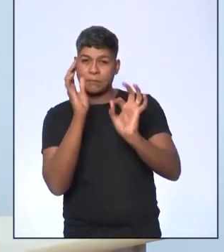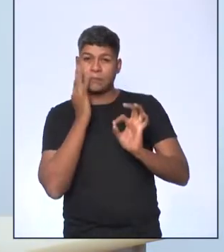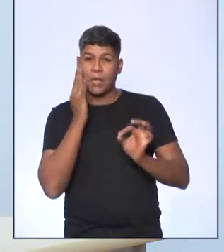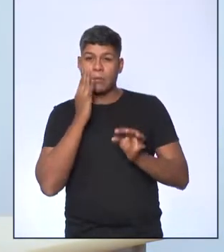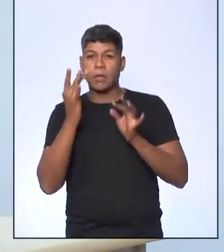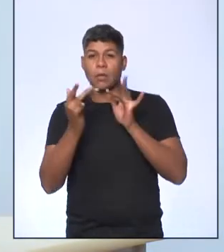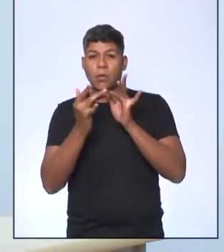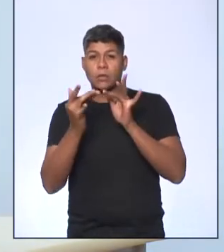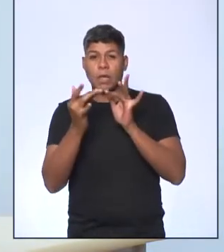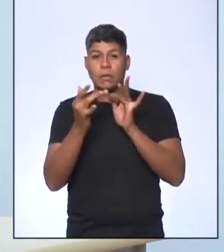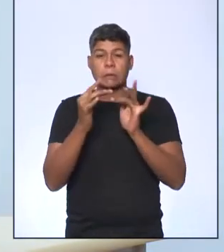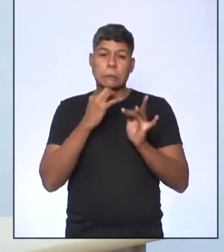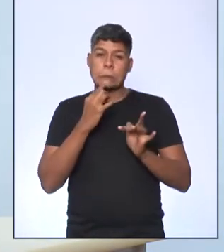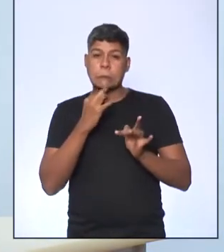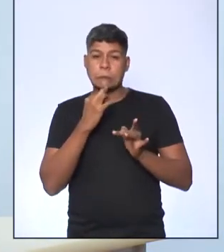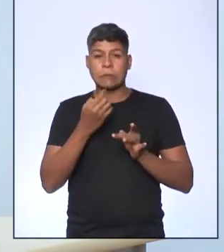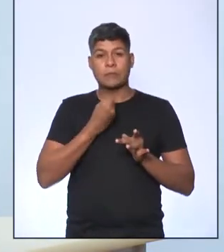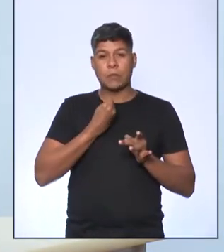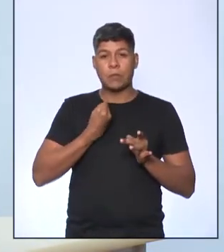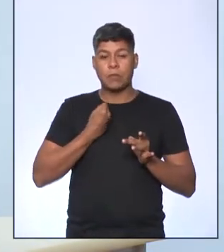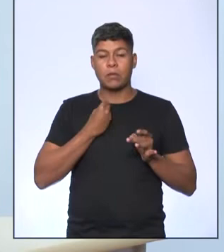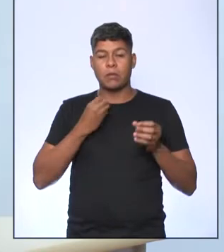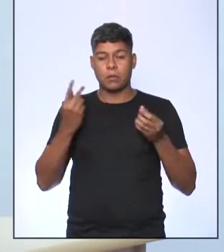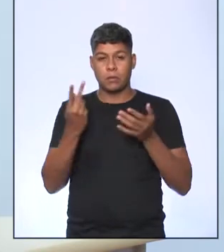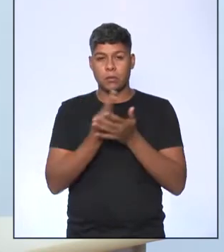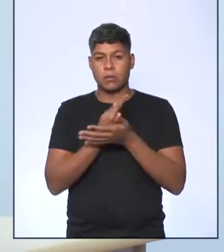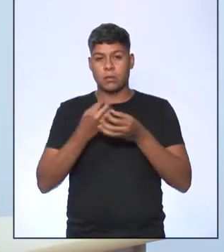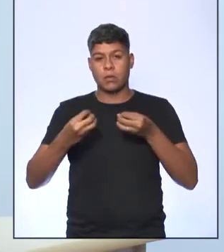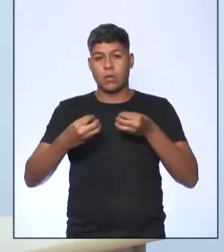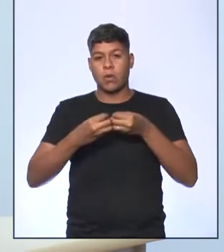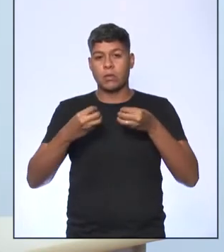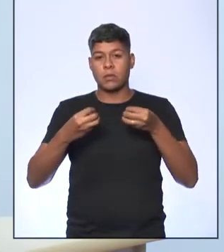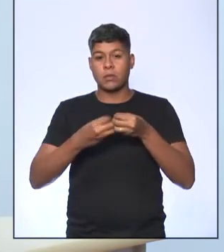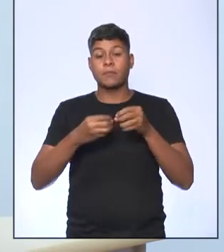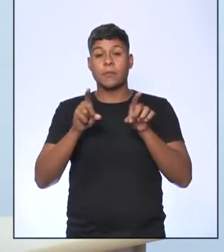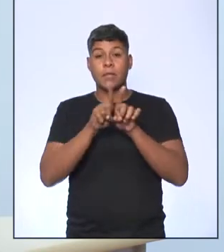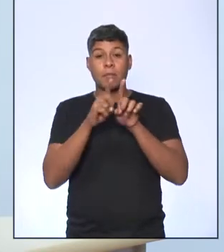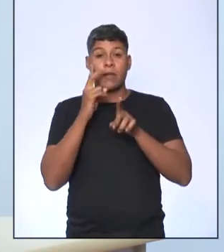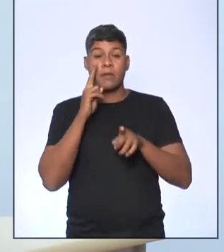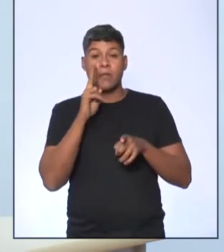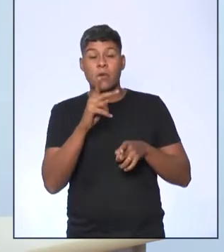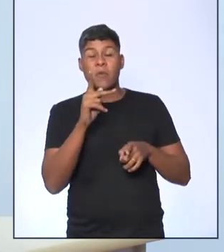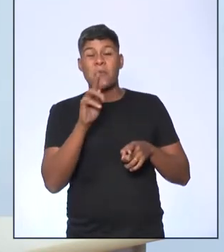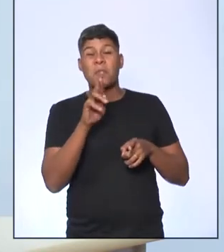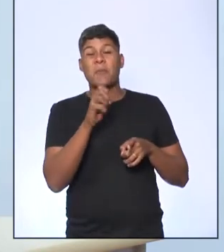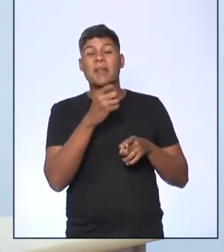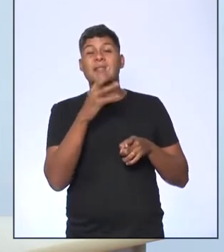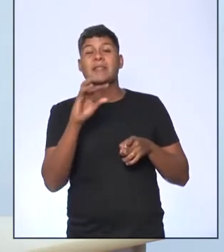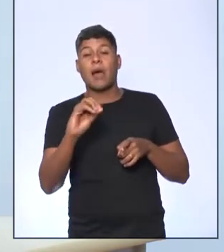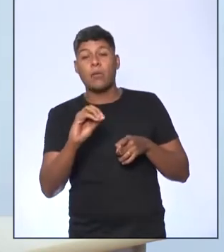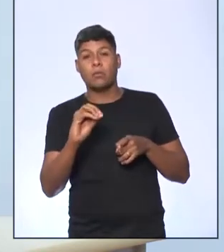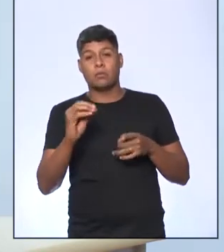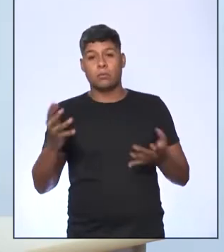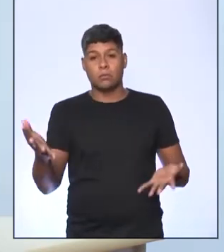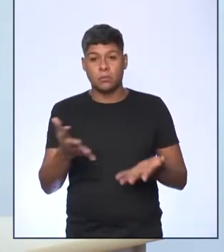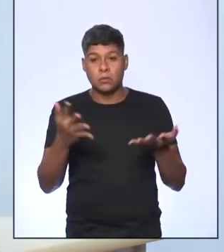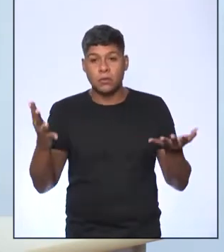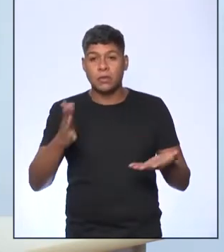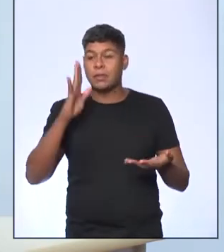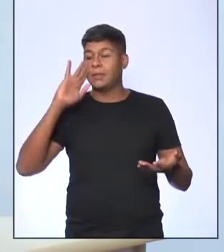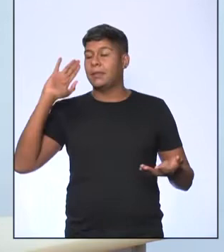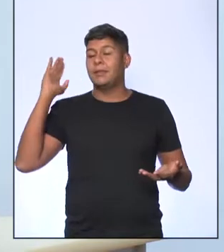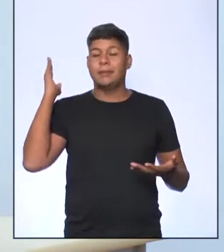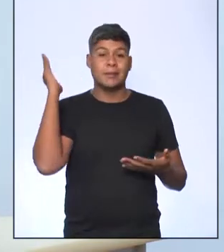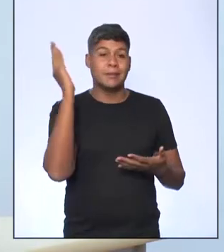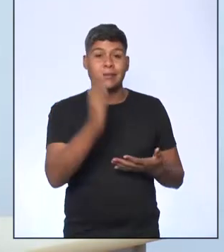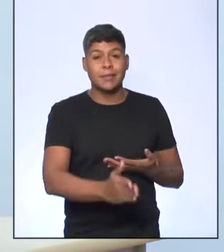superfície de contato, maior o número de colisões. A gente viu também a pressão. Essa pressão ela influencia diretamente